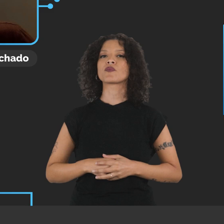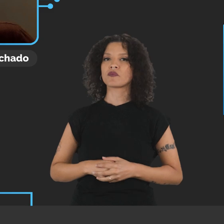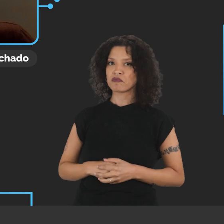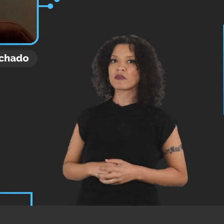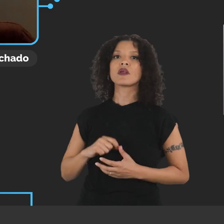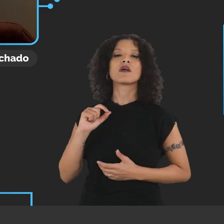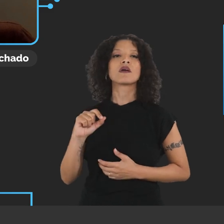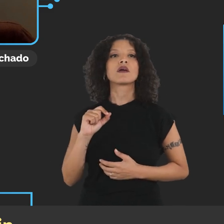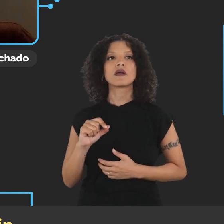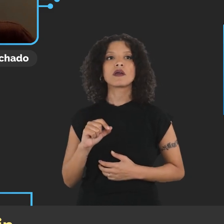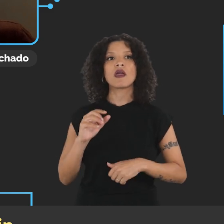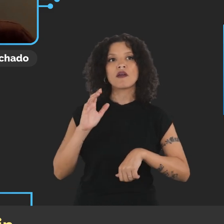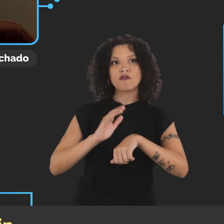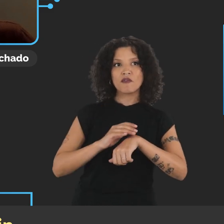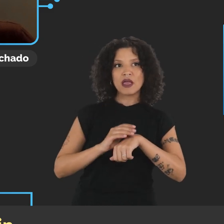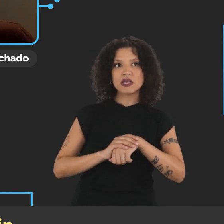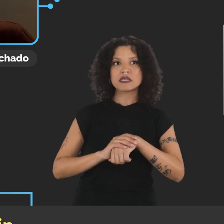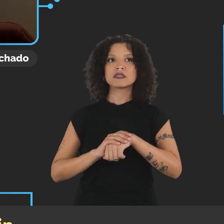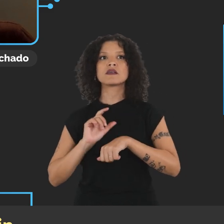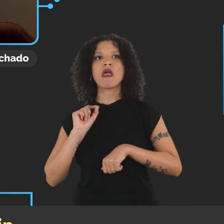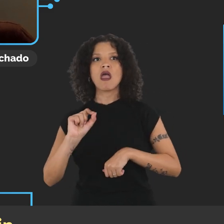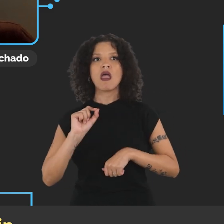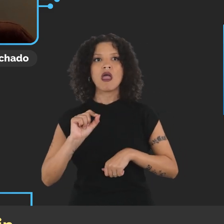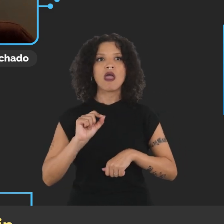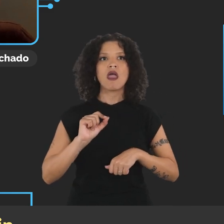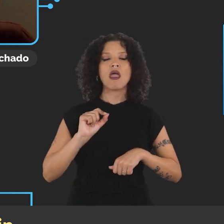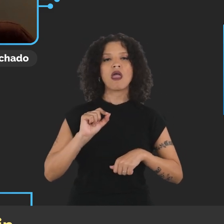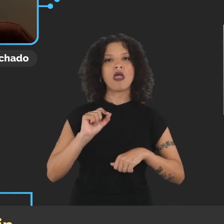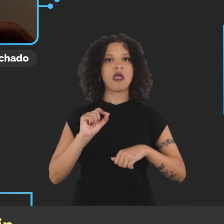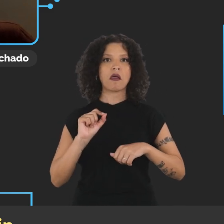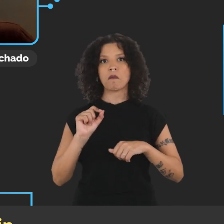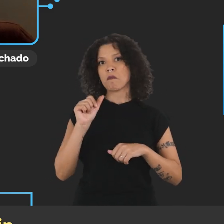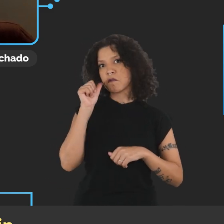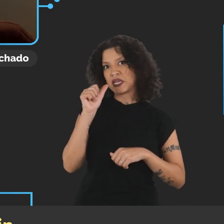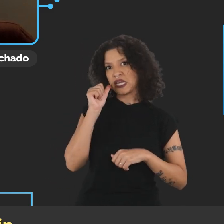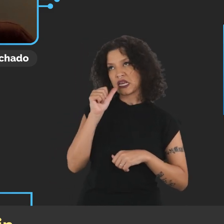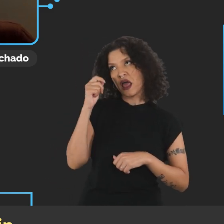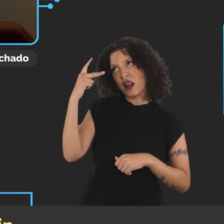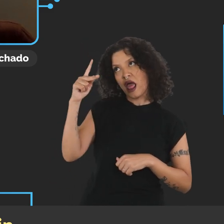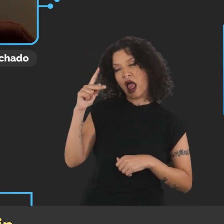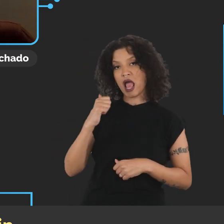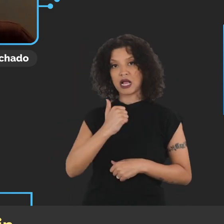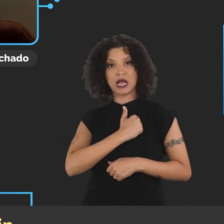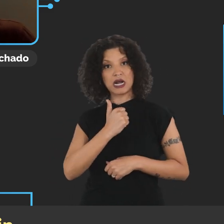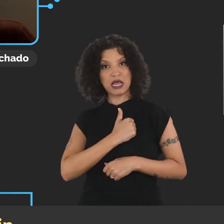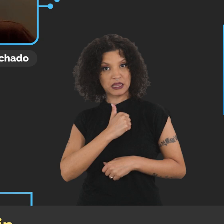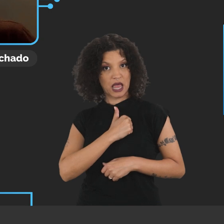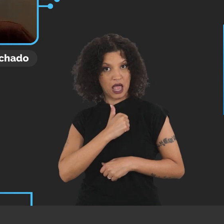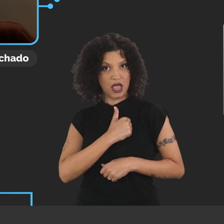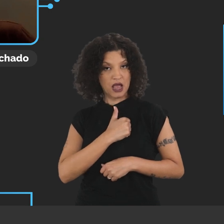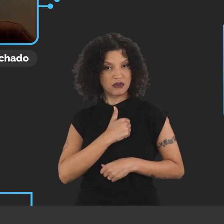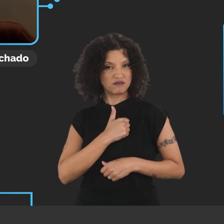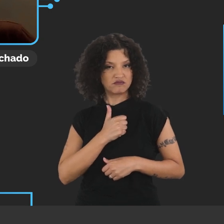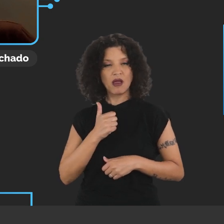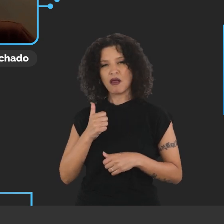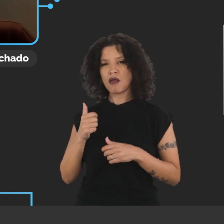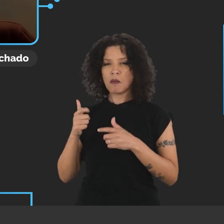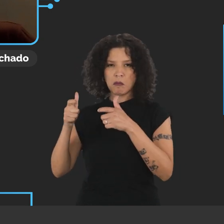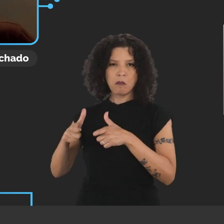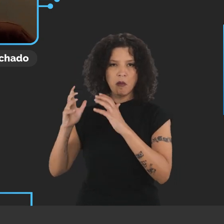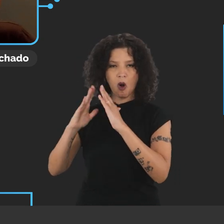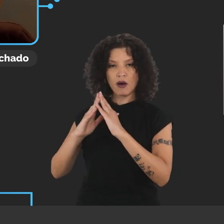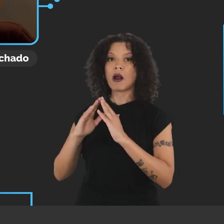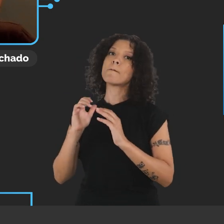Down. Foi protagonizada pela Madison Tevlin, que é uma uma canadense, né? Ela é